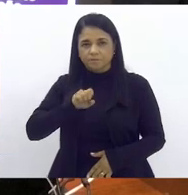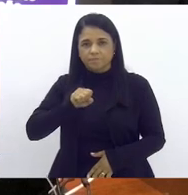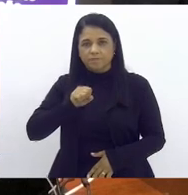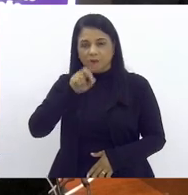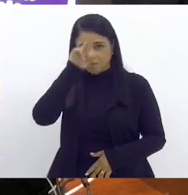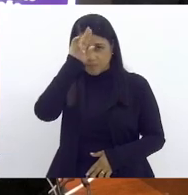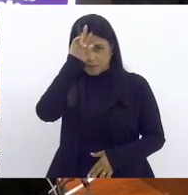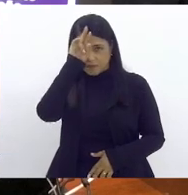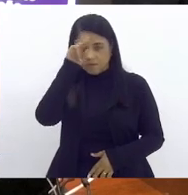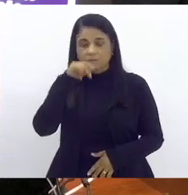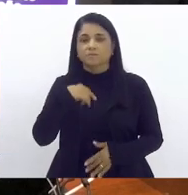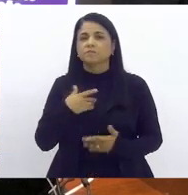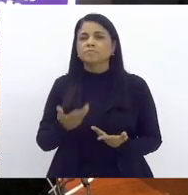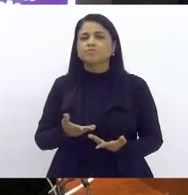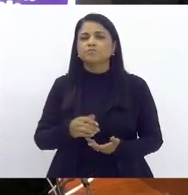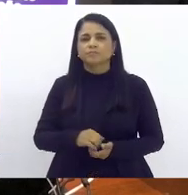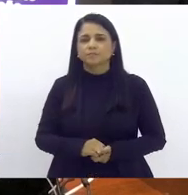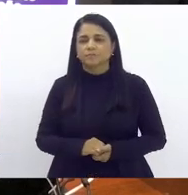Beleza.